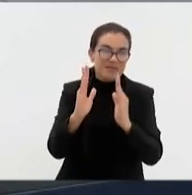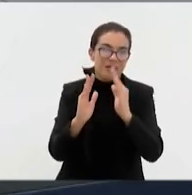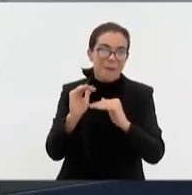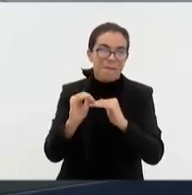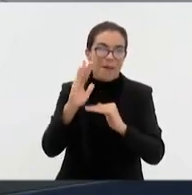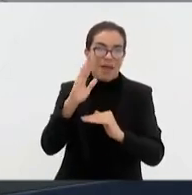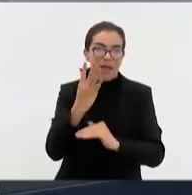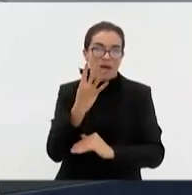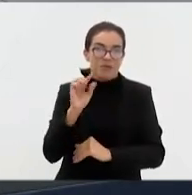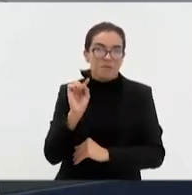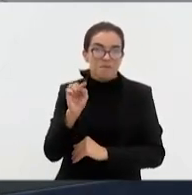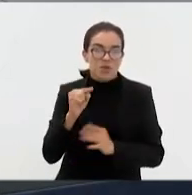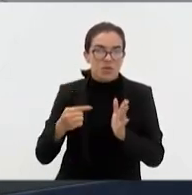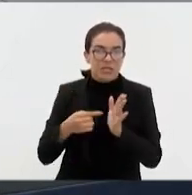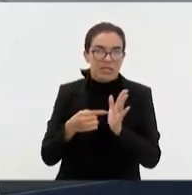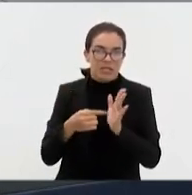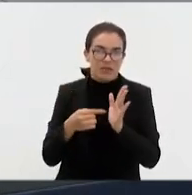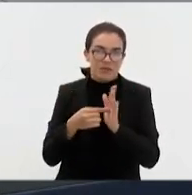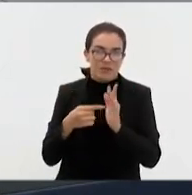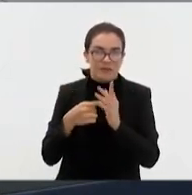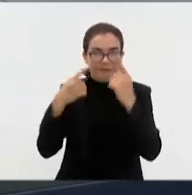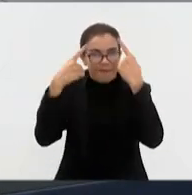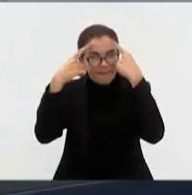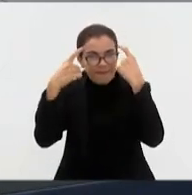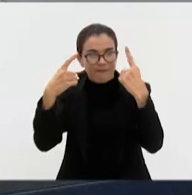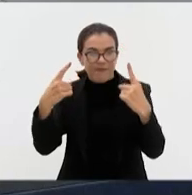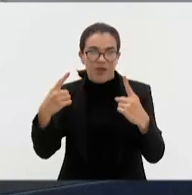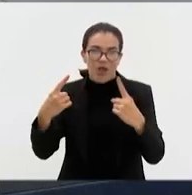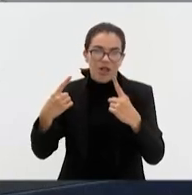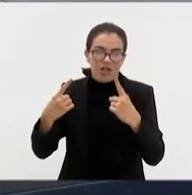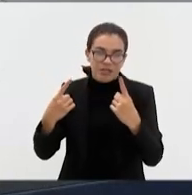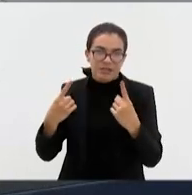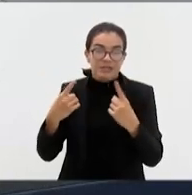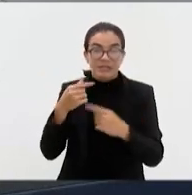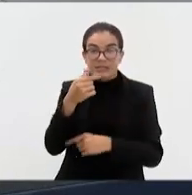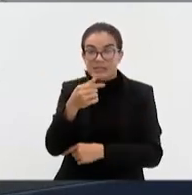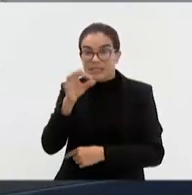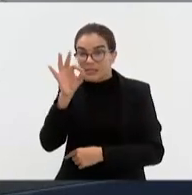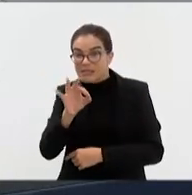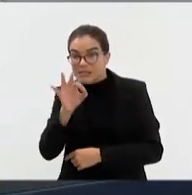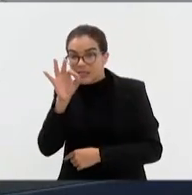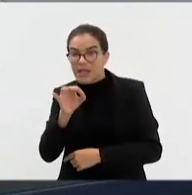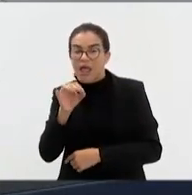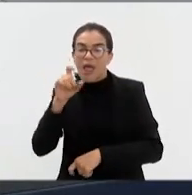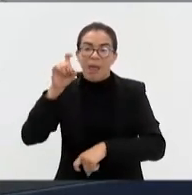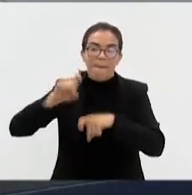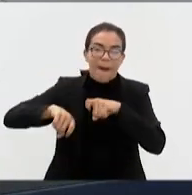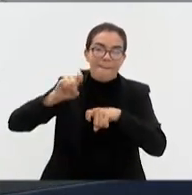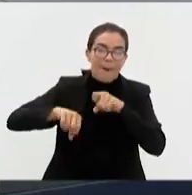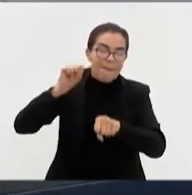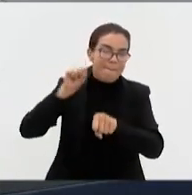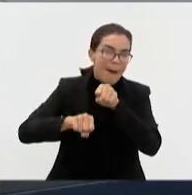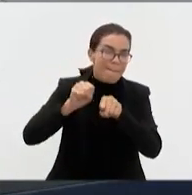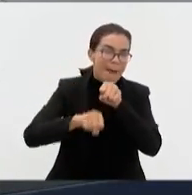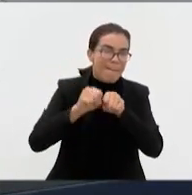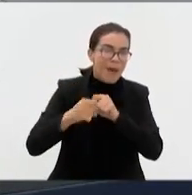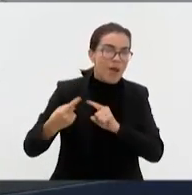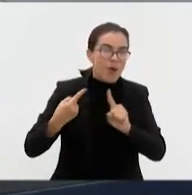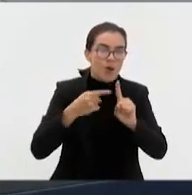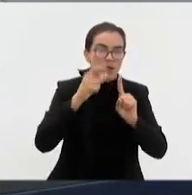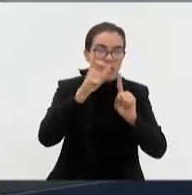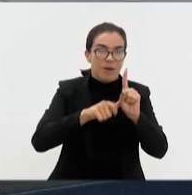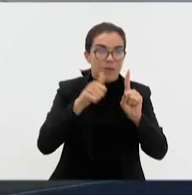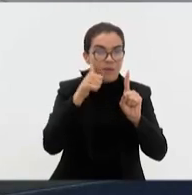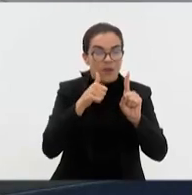mais de 4 mil denúncias de violências diversas. 7% é violência sexual contra a mulher, dessas mais de 4 mil.